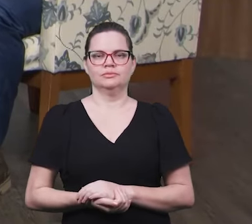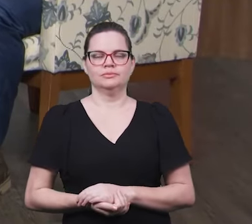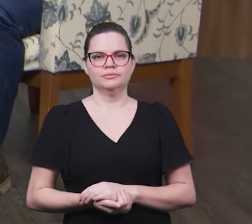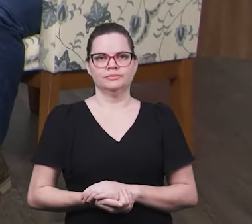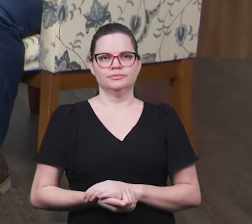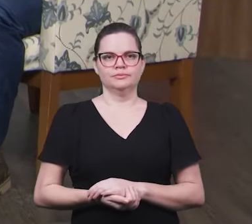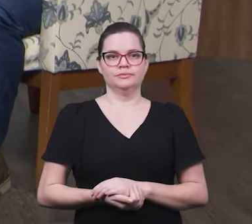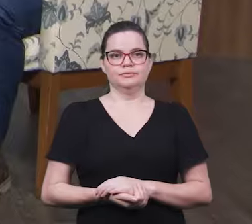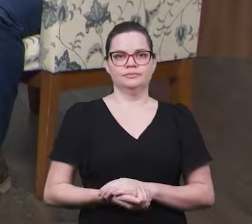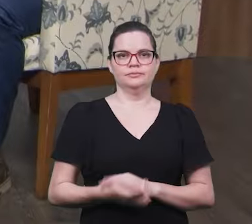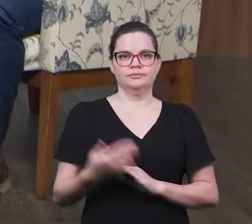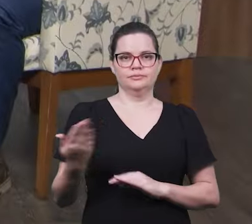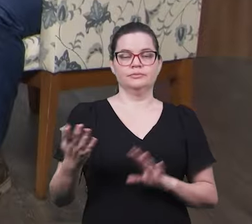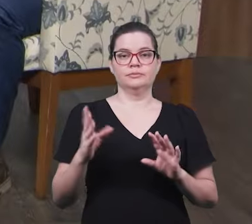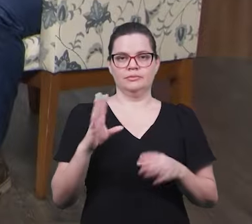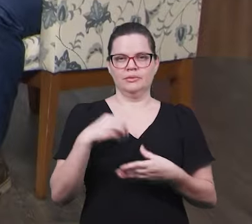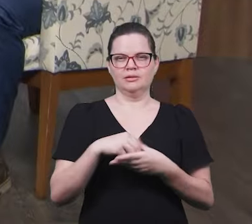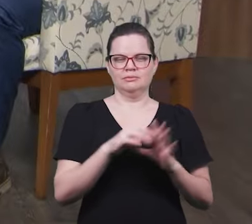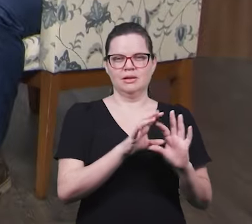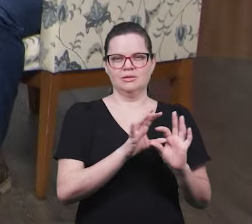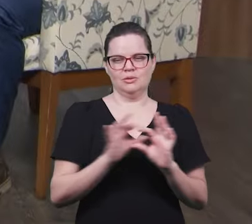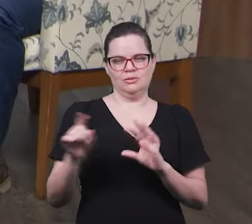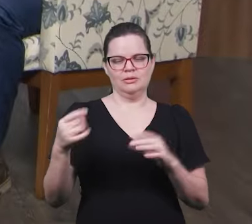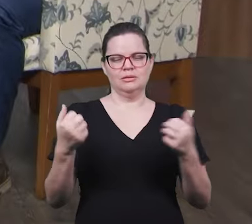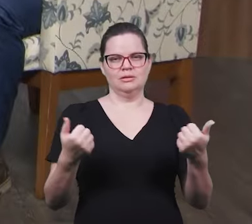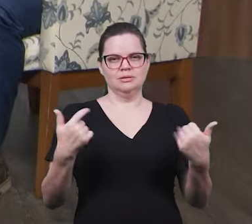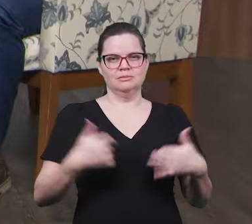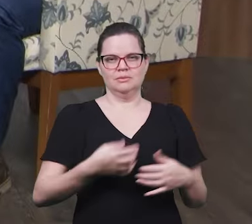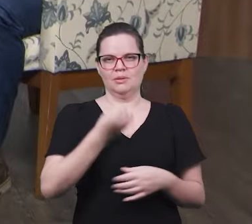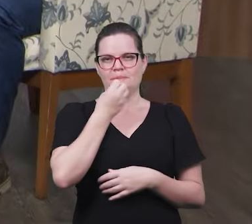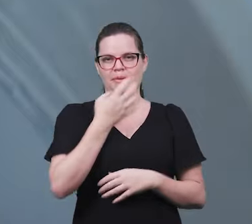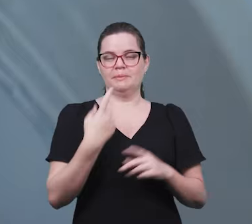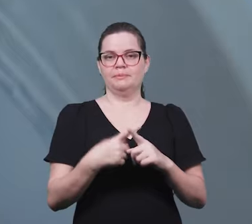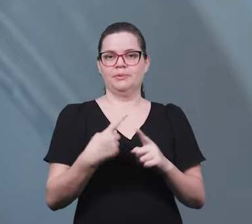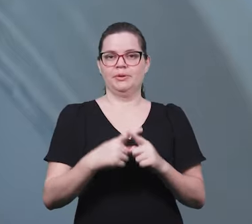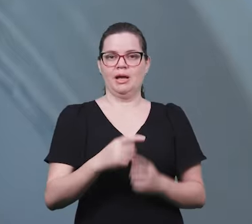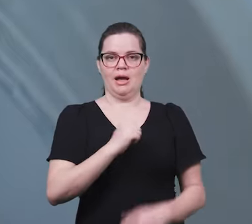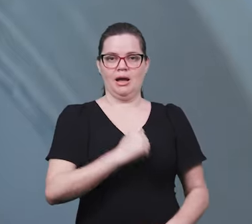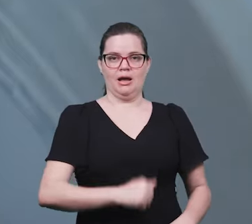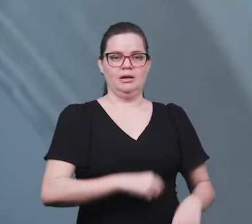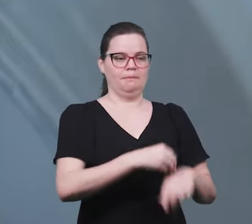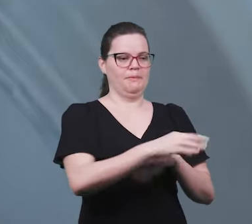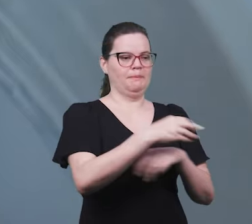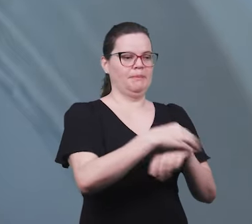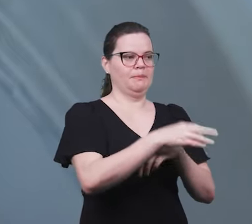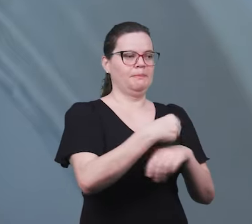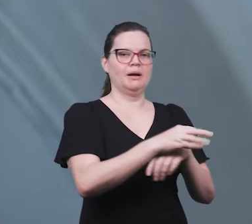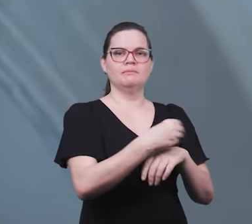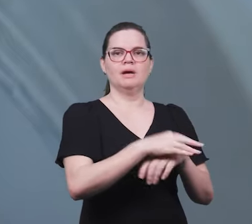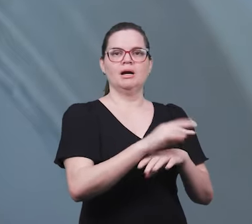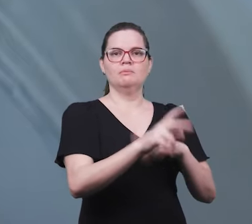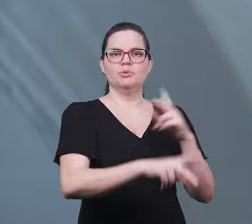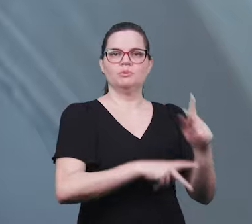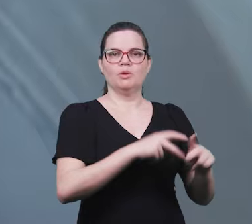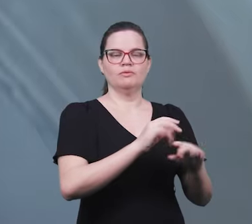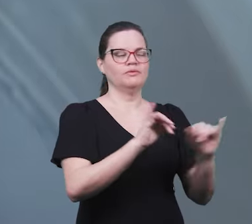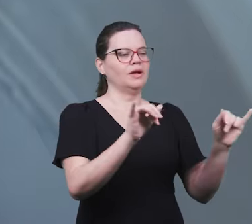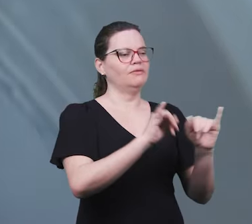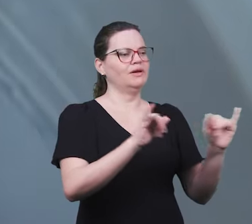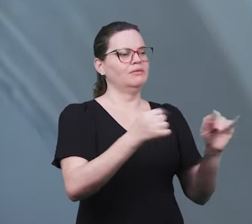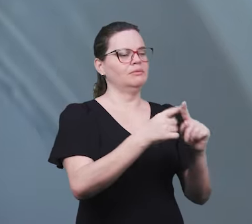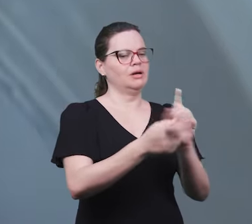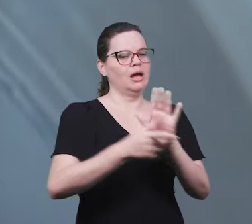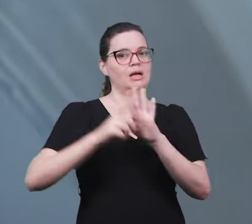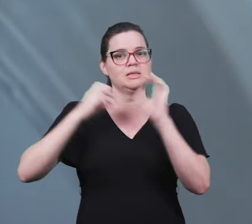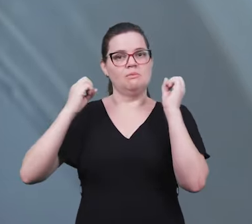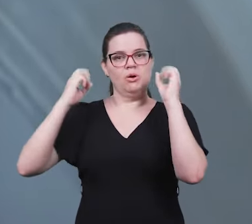contexto, pastor, o senhor frisou bem. Arão repete para o povo aquilo que ele havia escutado de Moisés.